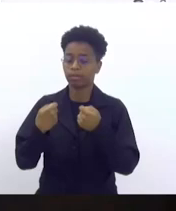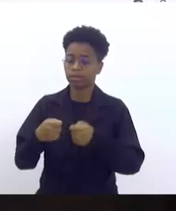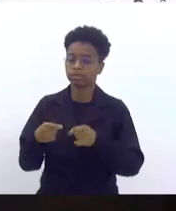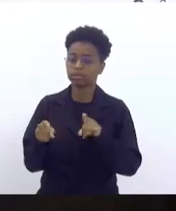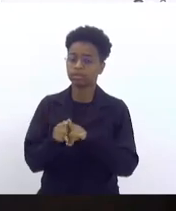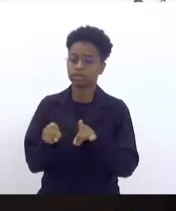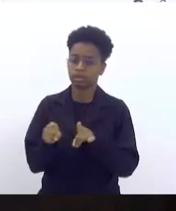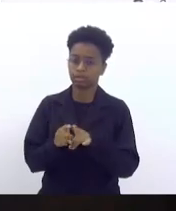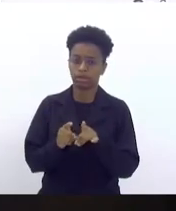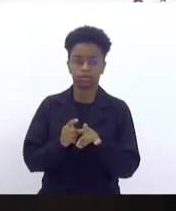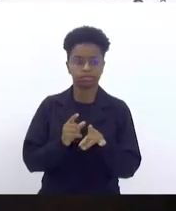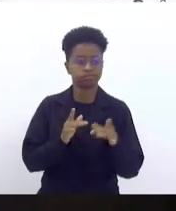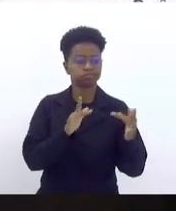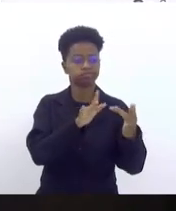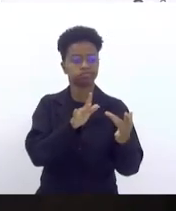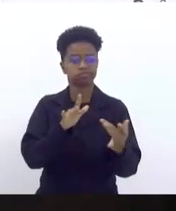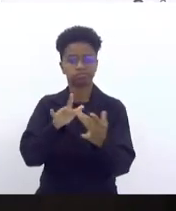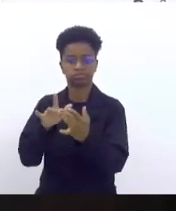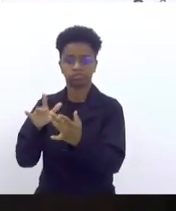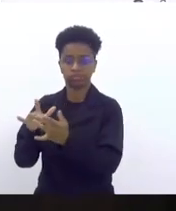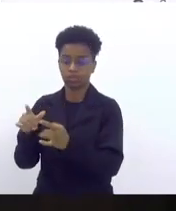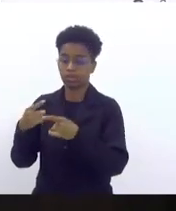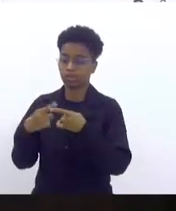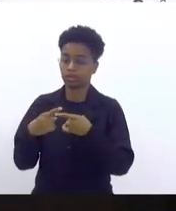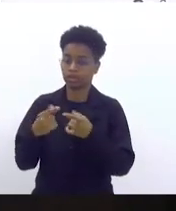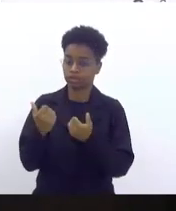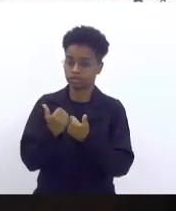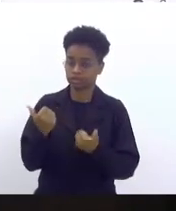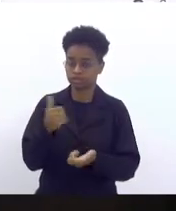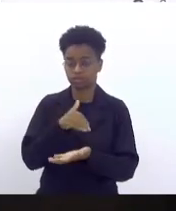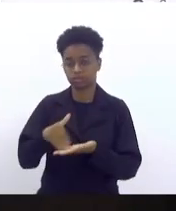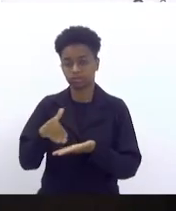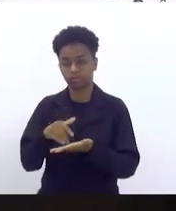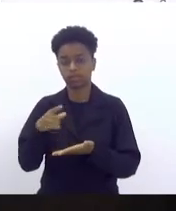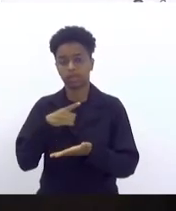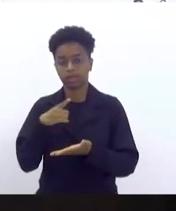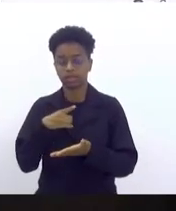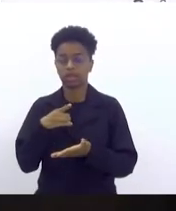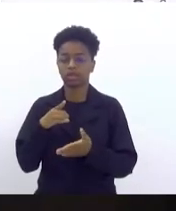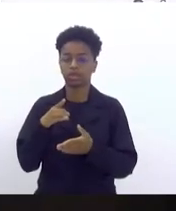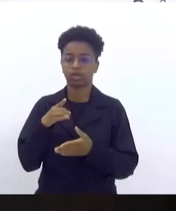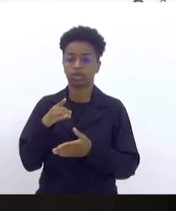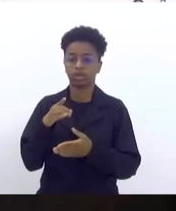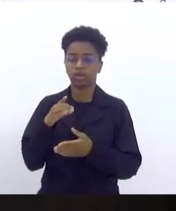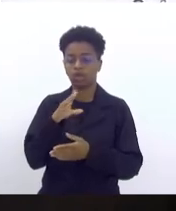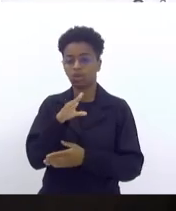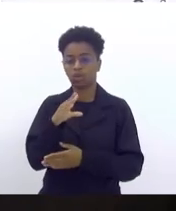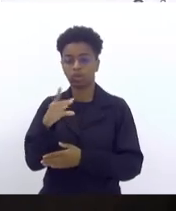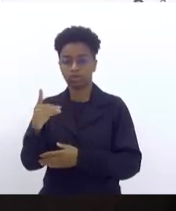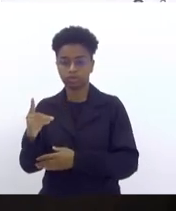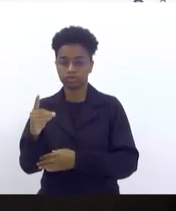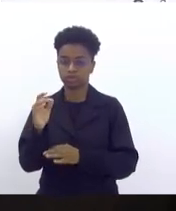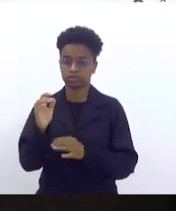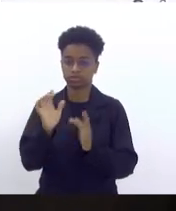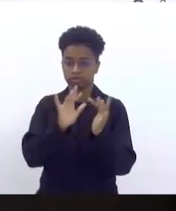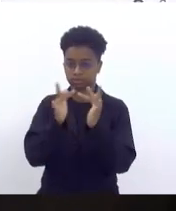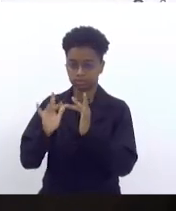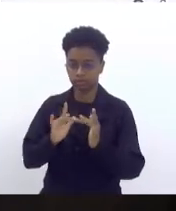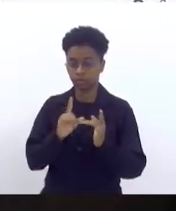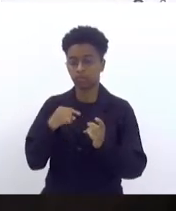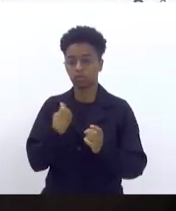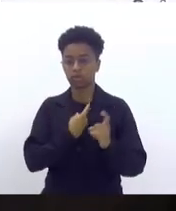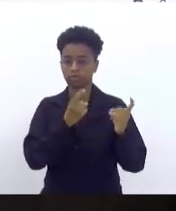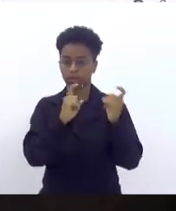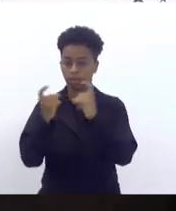no município a subsecretaria tem uma coordenação de articulação e nós estamos articulando